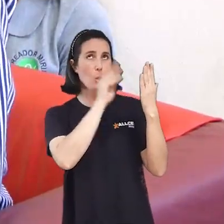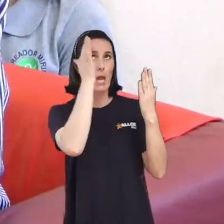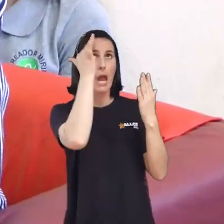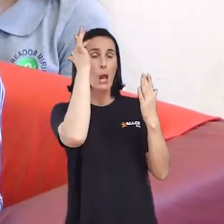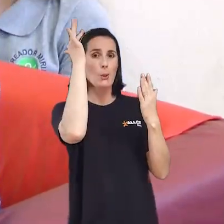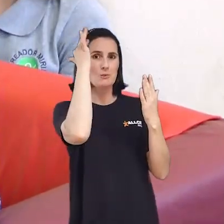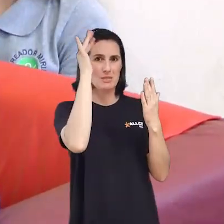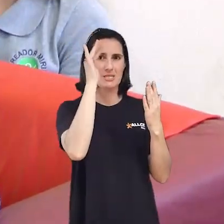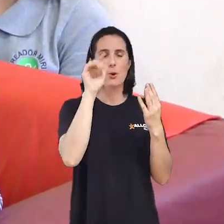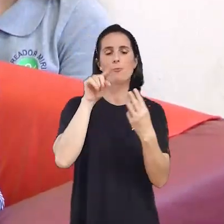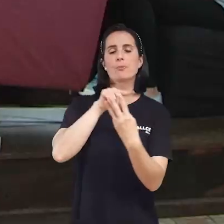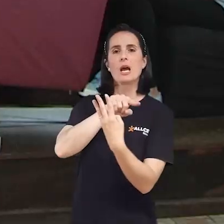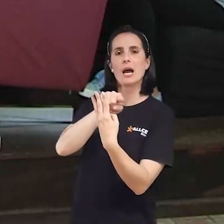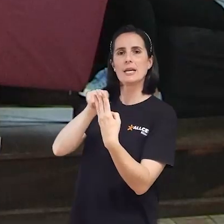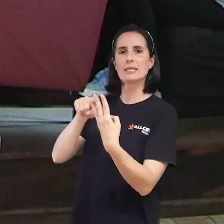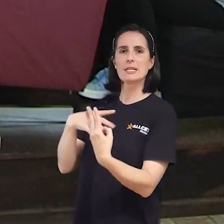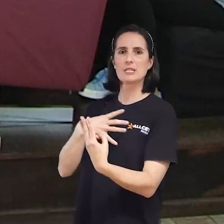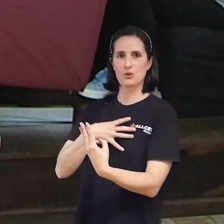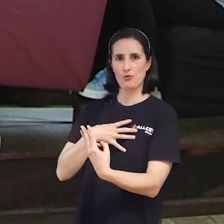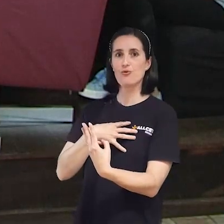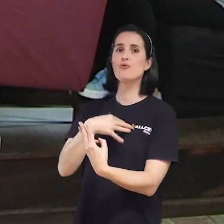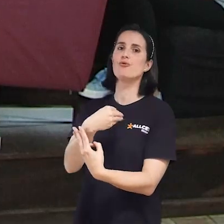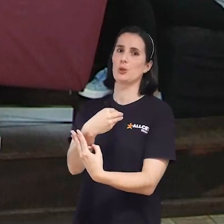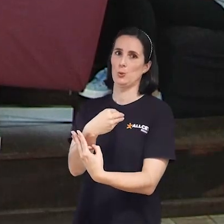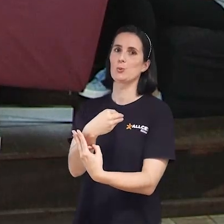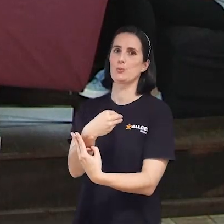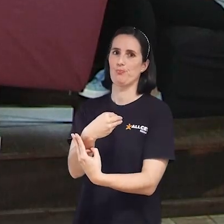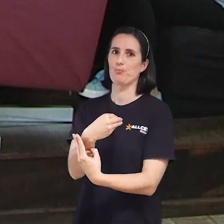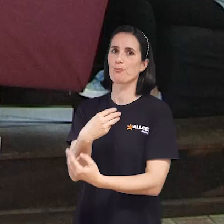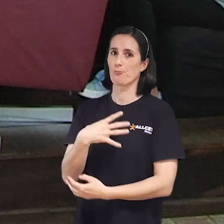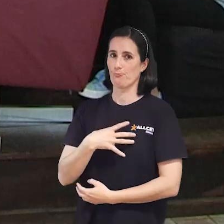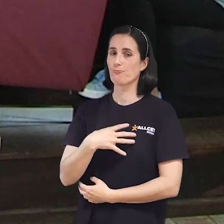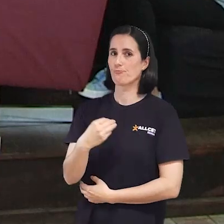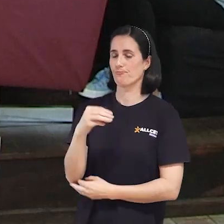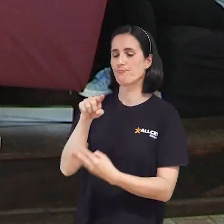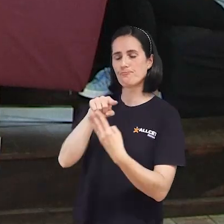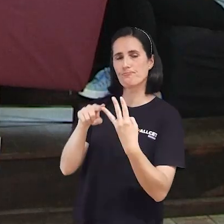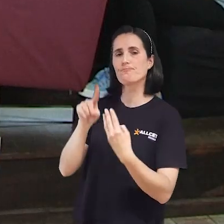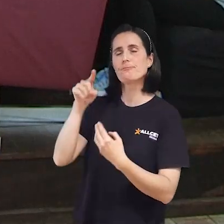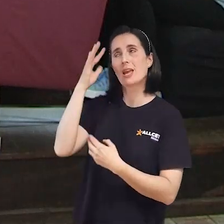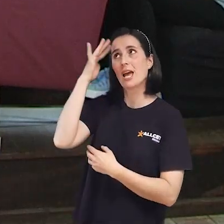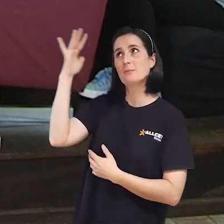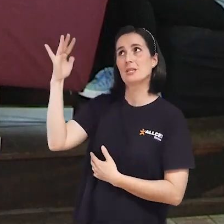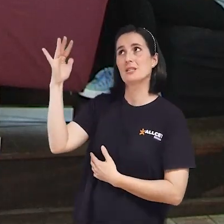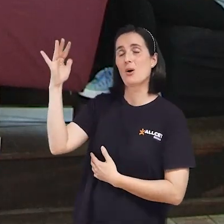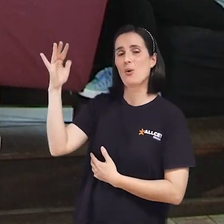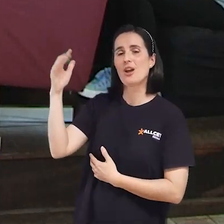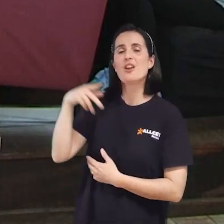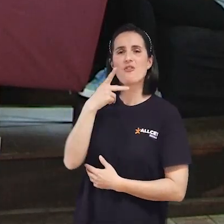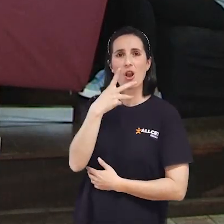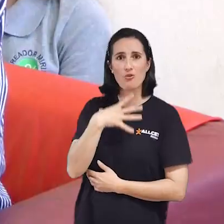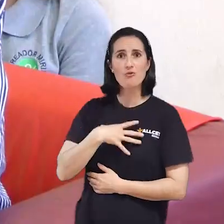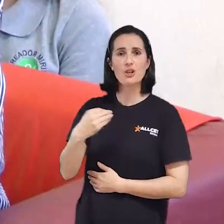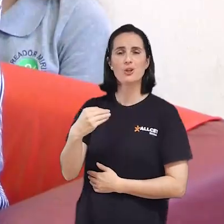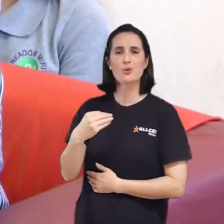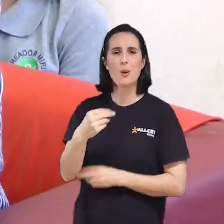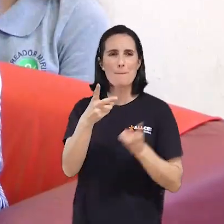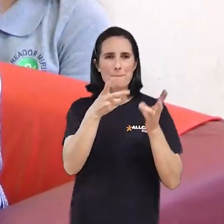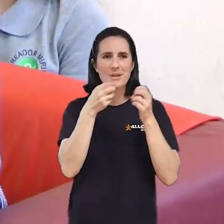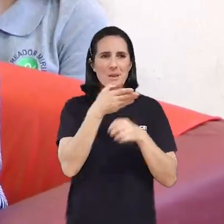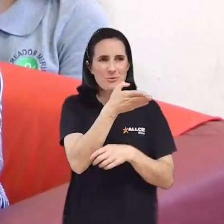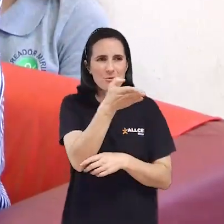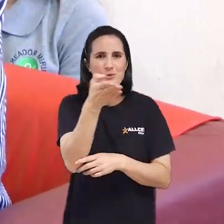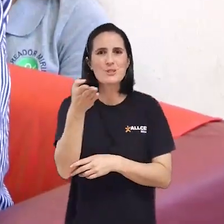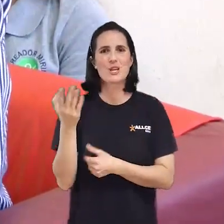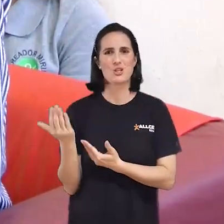querendo transformar, né, o mundo, o sistema, né, a vida das pessoas. Então eu